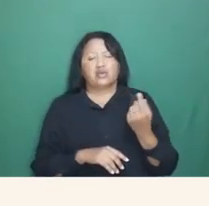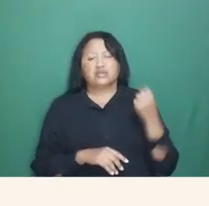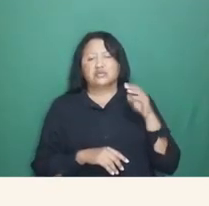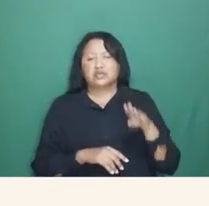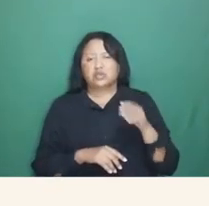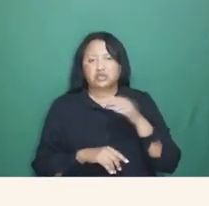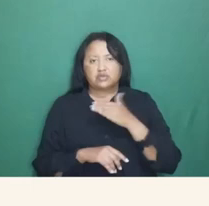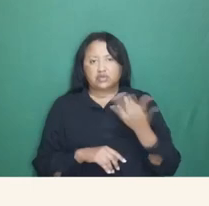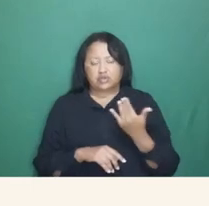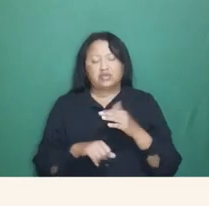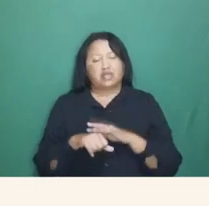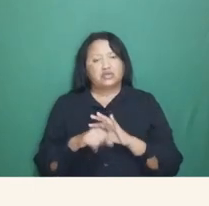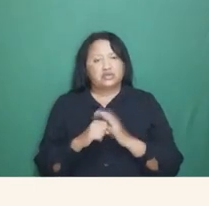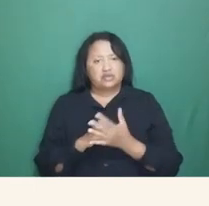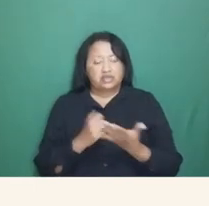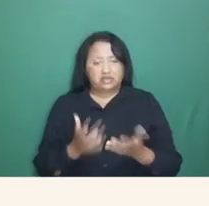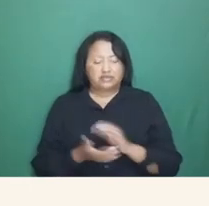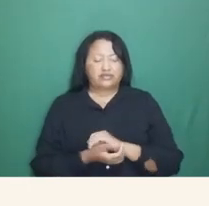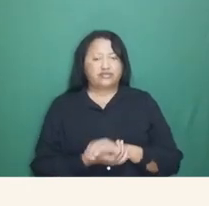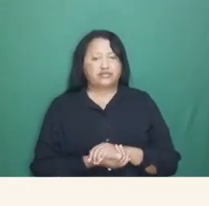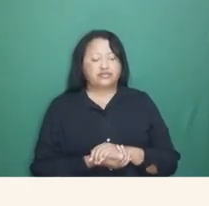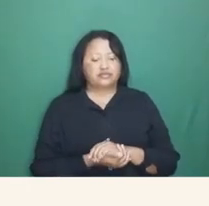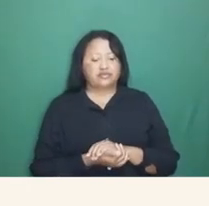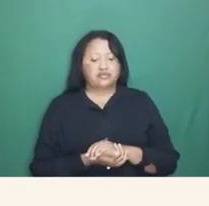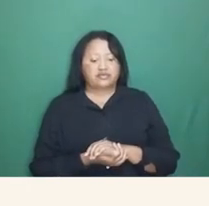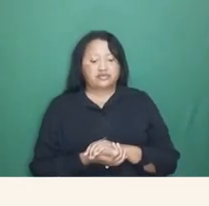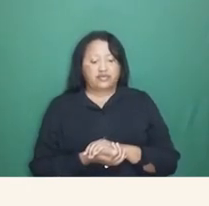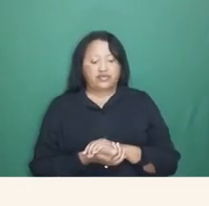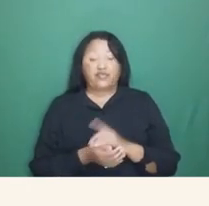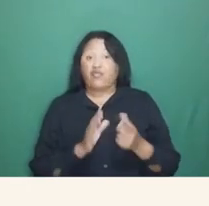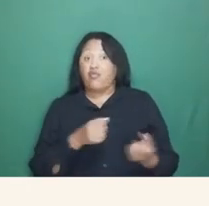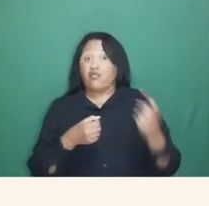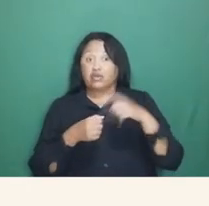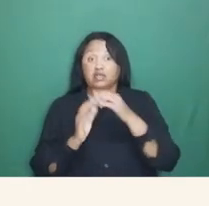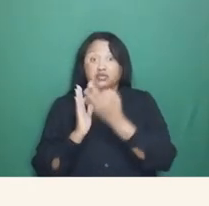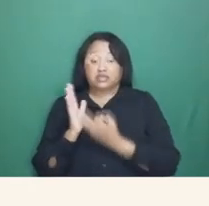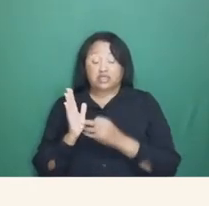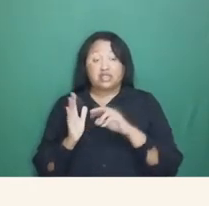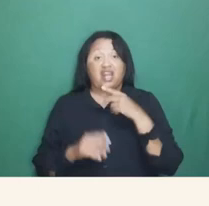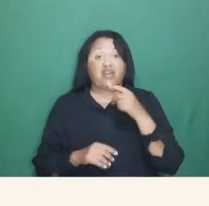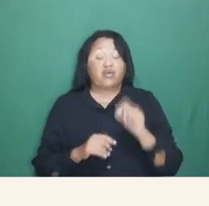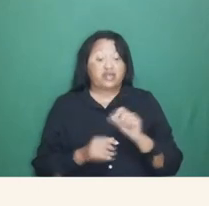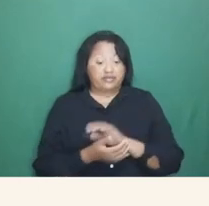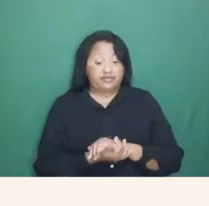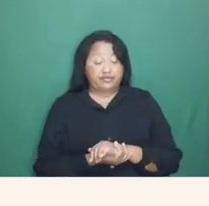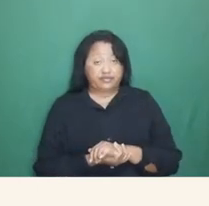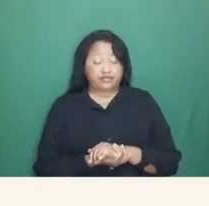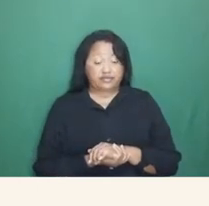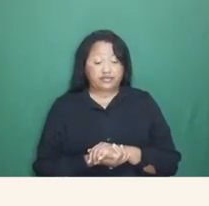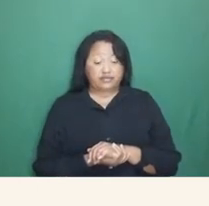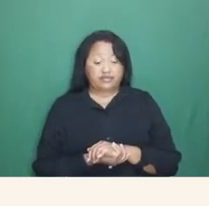a expressão numa sala intestinal quer dizer vamos lá vamos voltar para o texto lá no texto ela diz assim